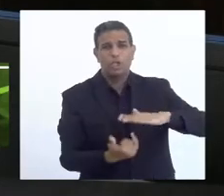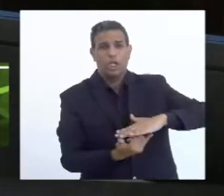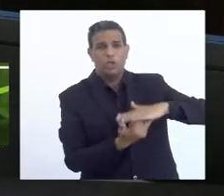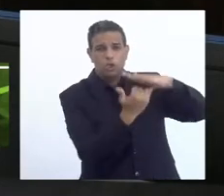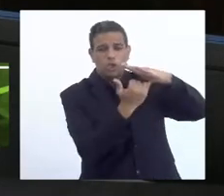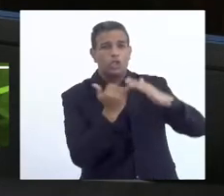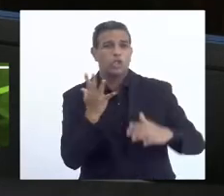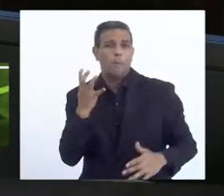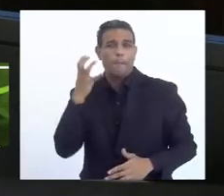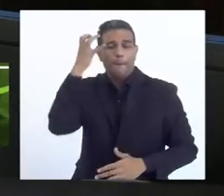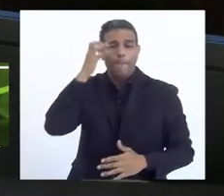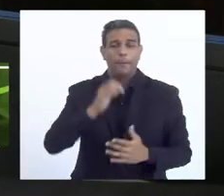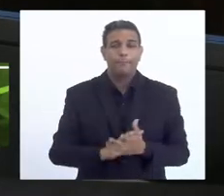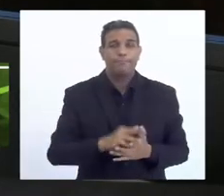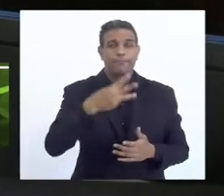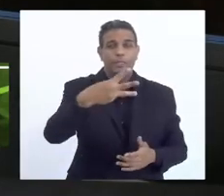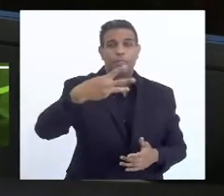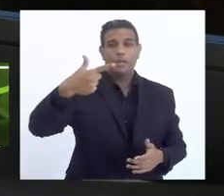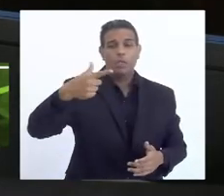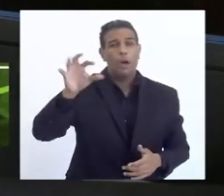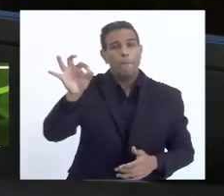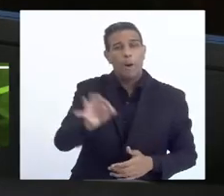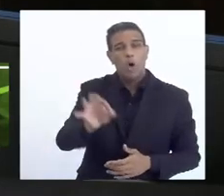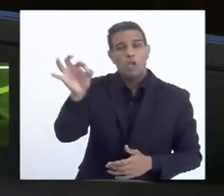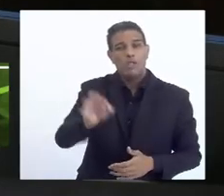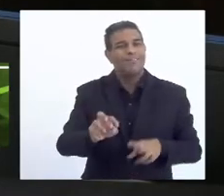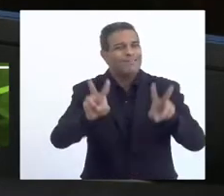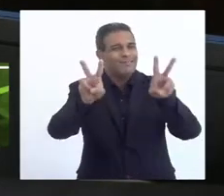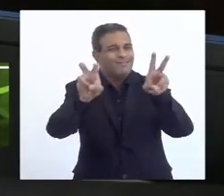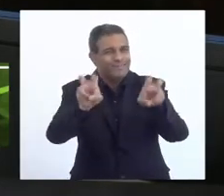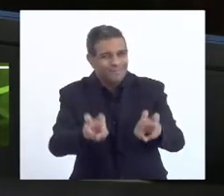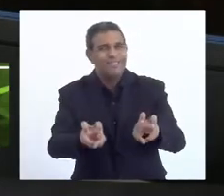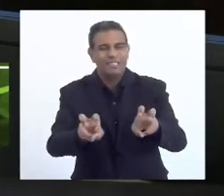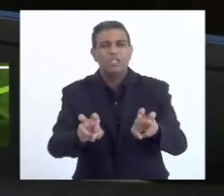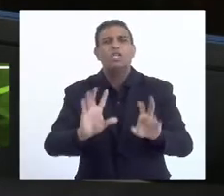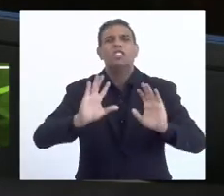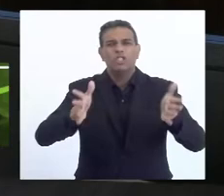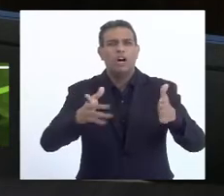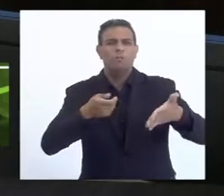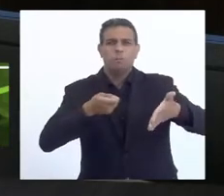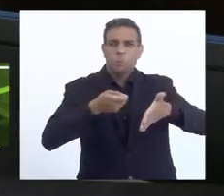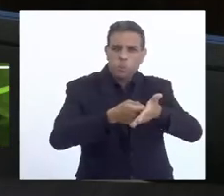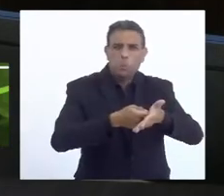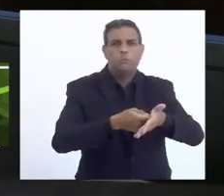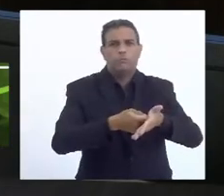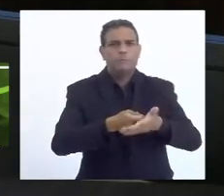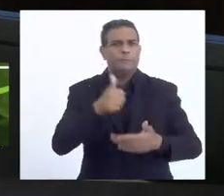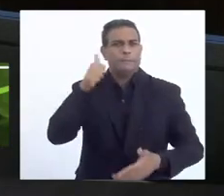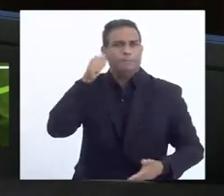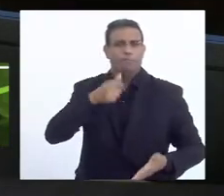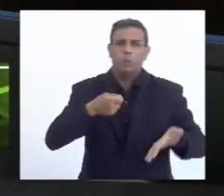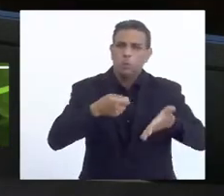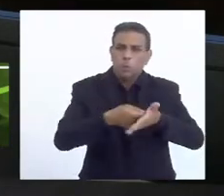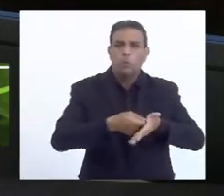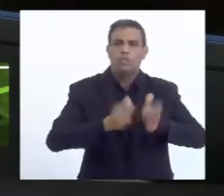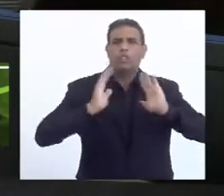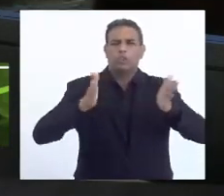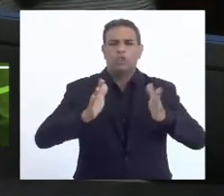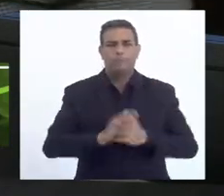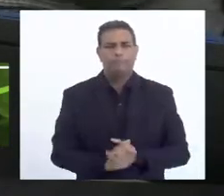apenas 32,6% relataram que denunciaram as violências.